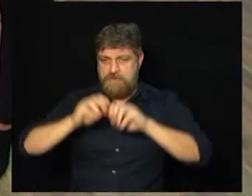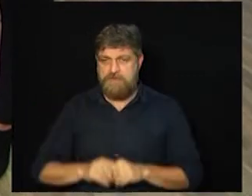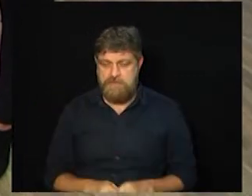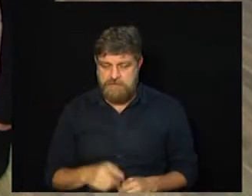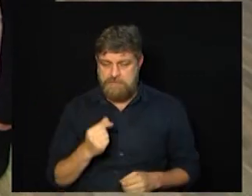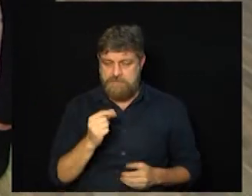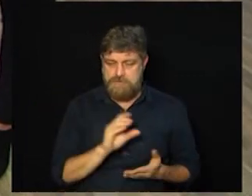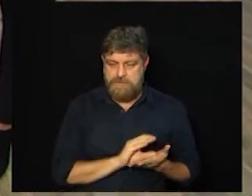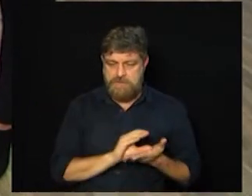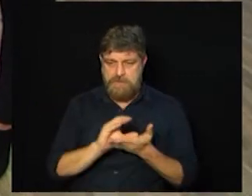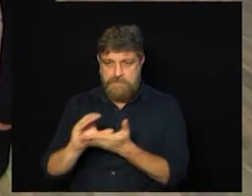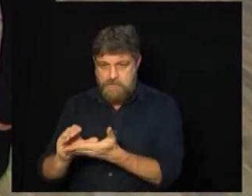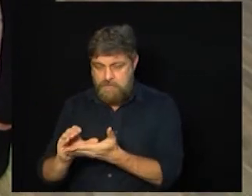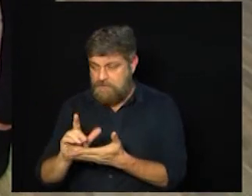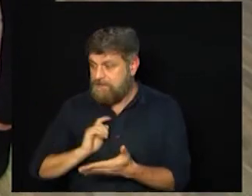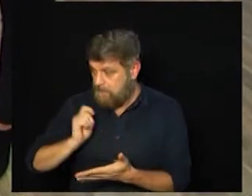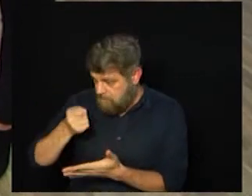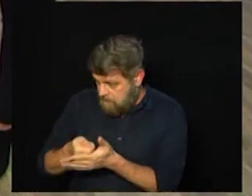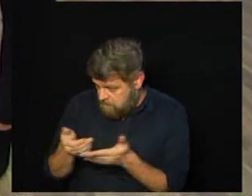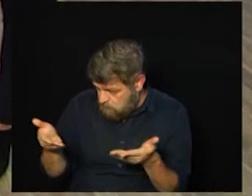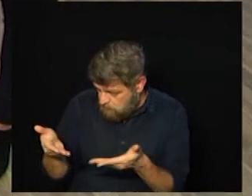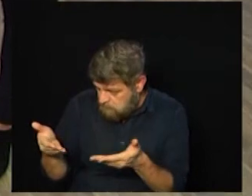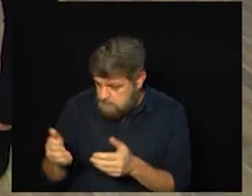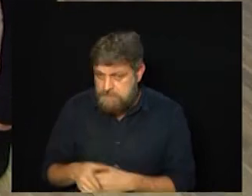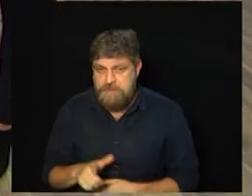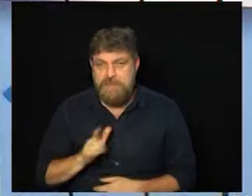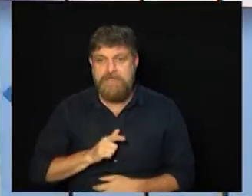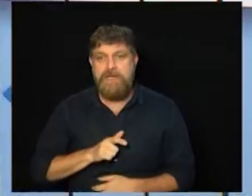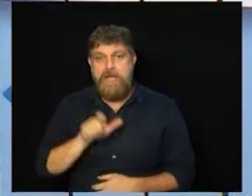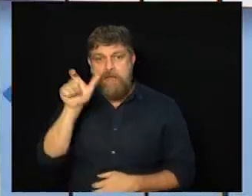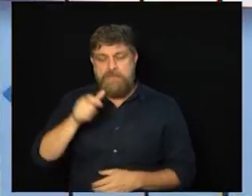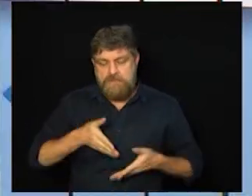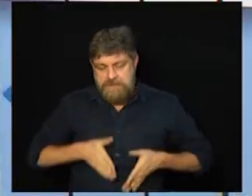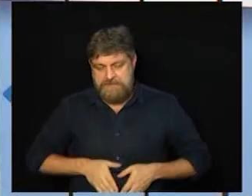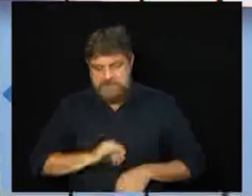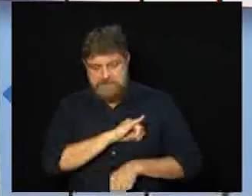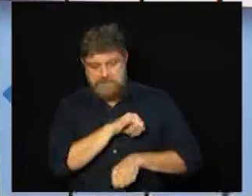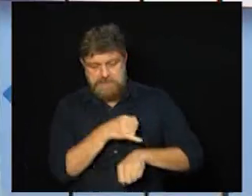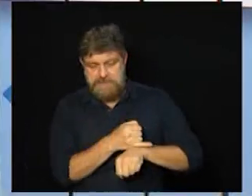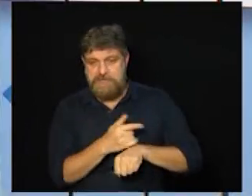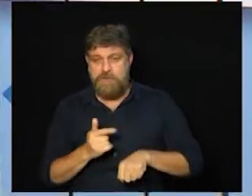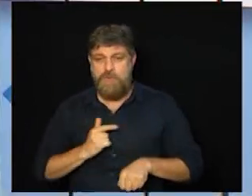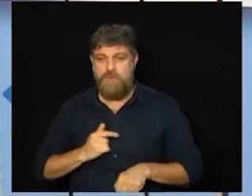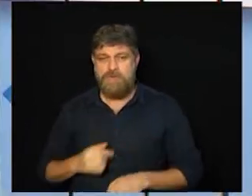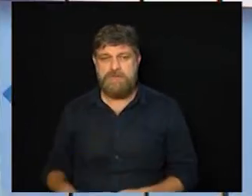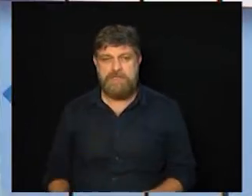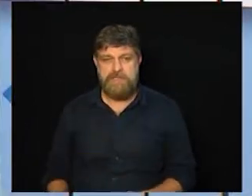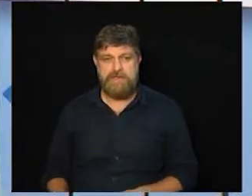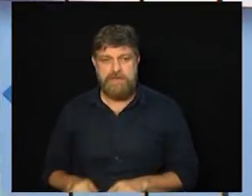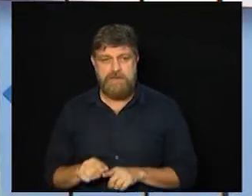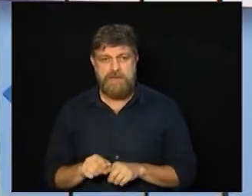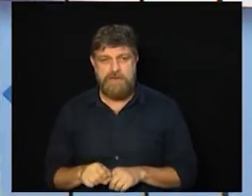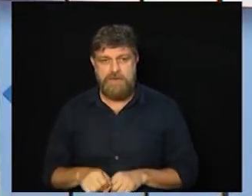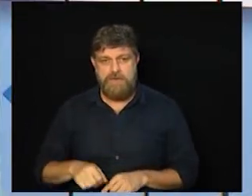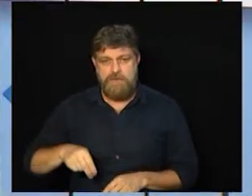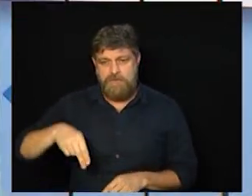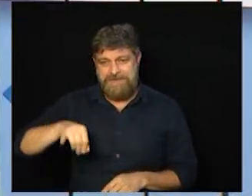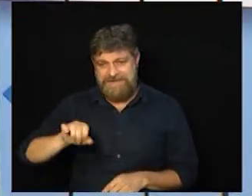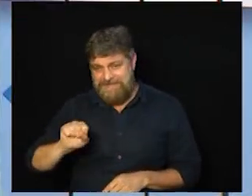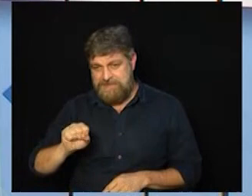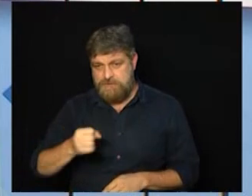auxílio emergencial tem pagamento hoje isso quem nasceu em janeiro ou tem o final do mês de número 3